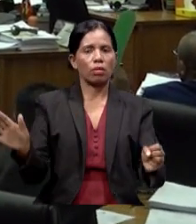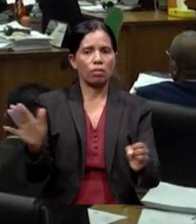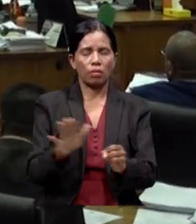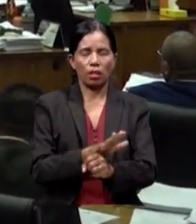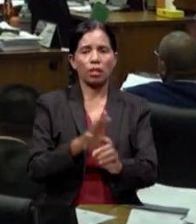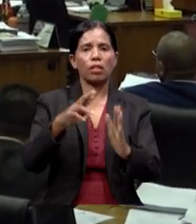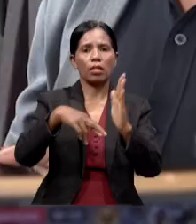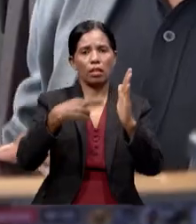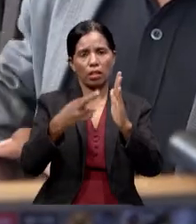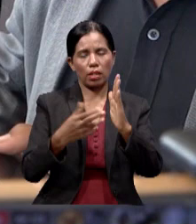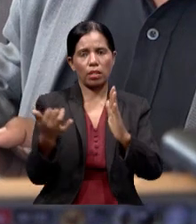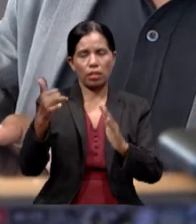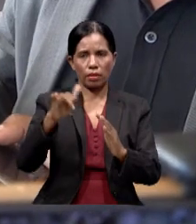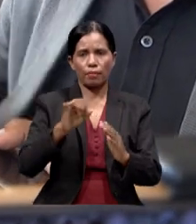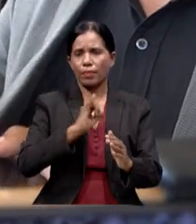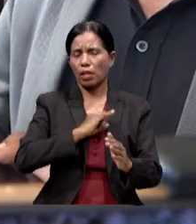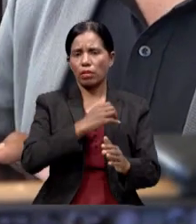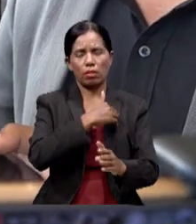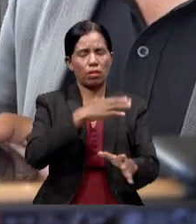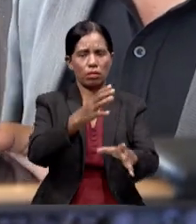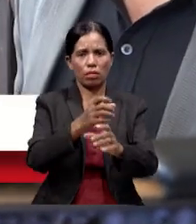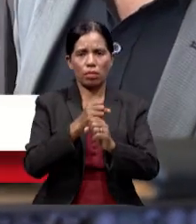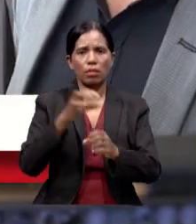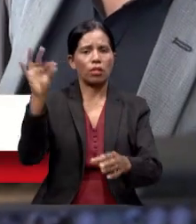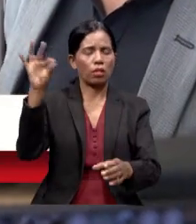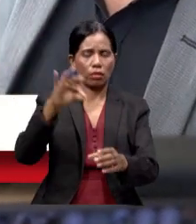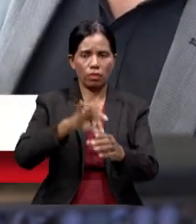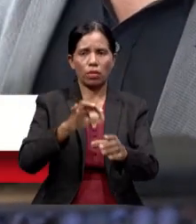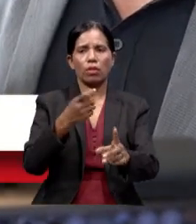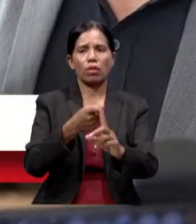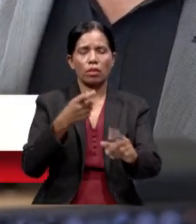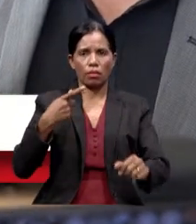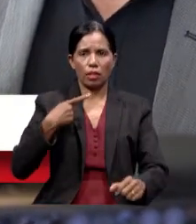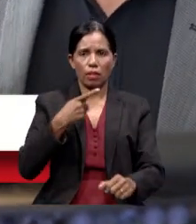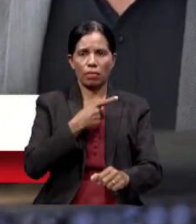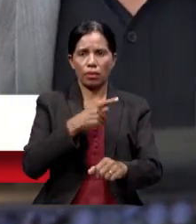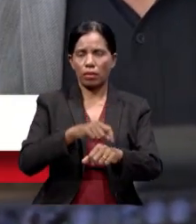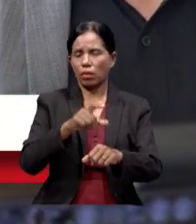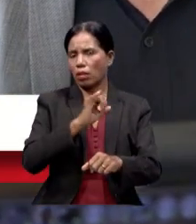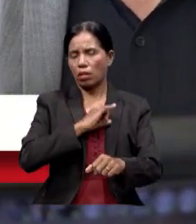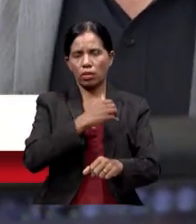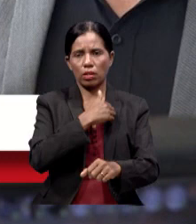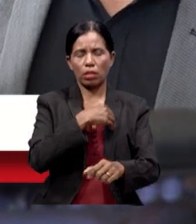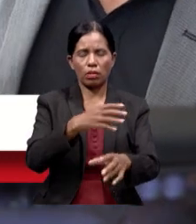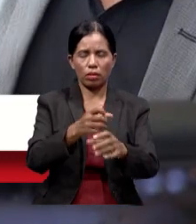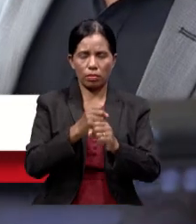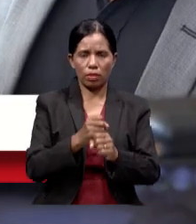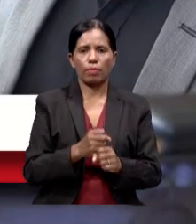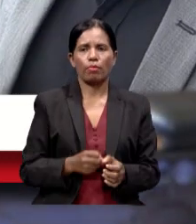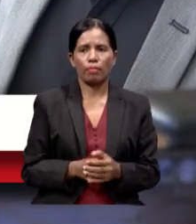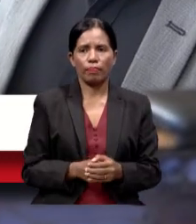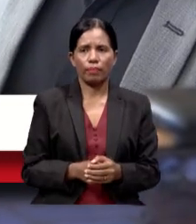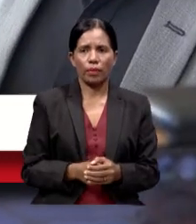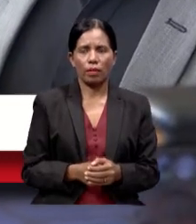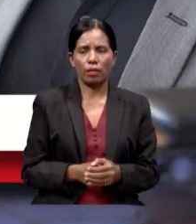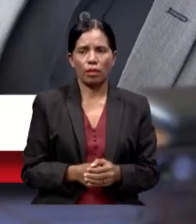critério siran. Hau se rauximu i debe votação husi parlamento, ne, se rauximu, a non se calhar agora maquia simu,